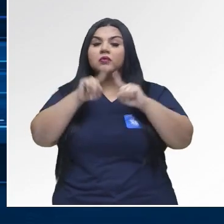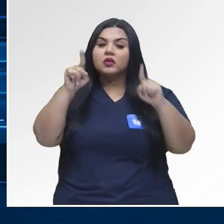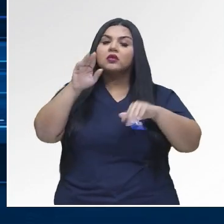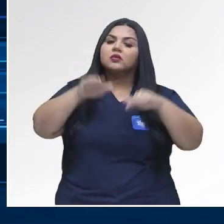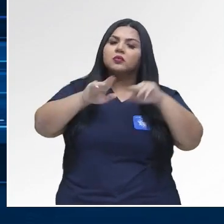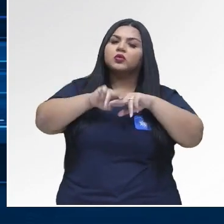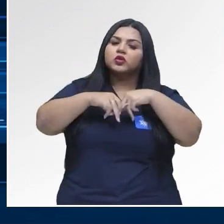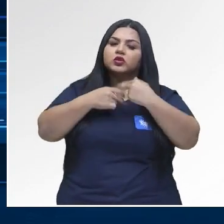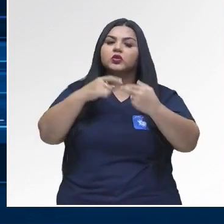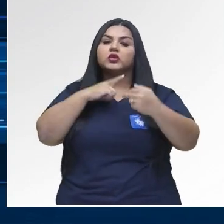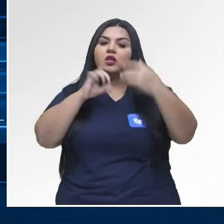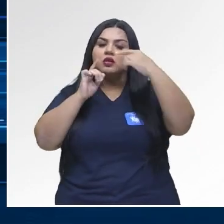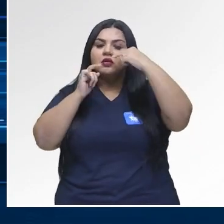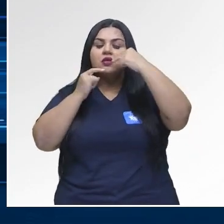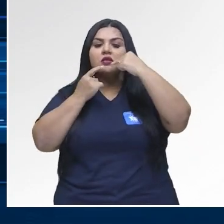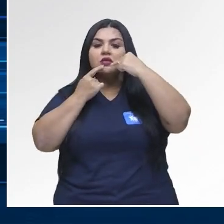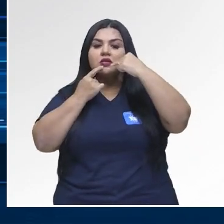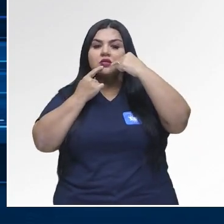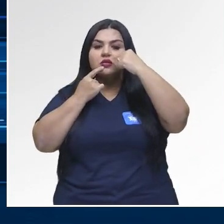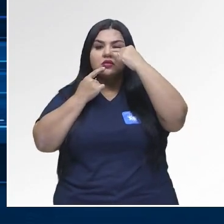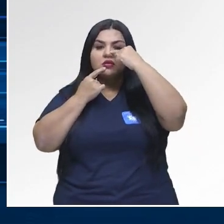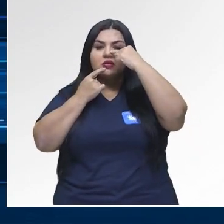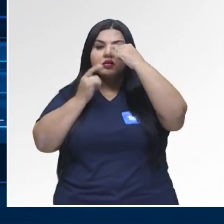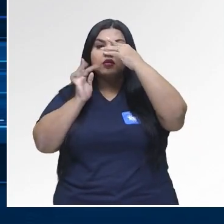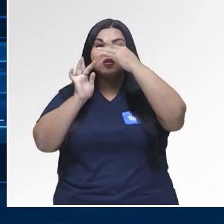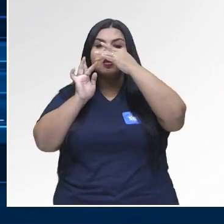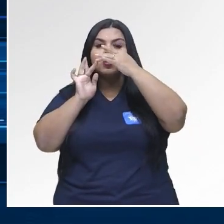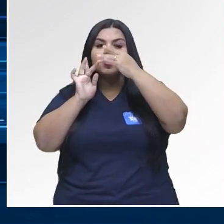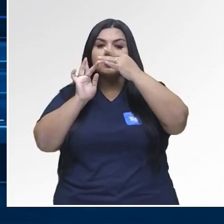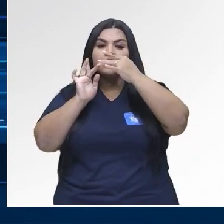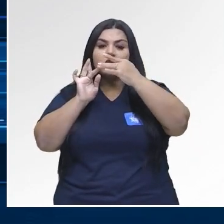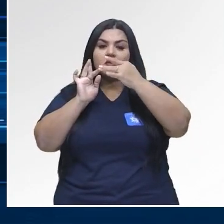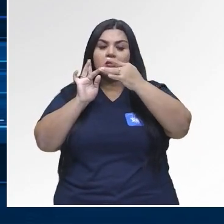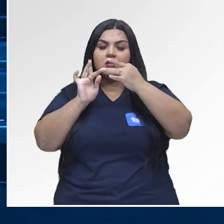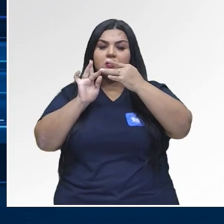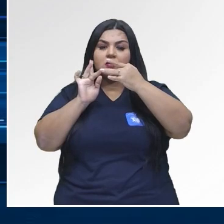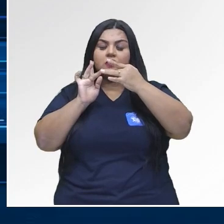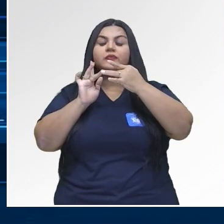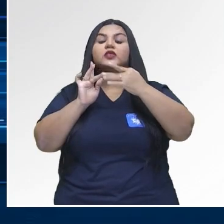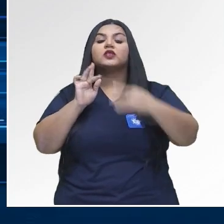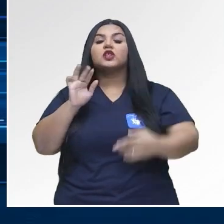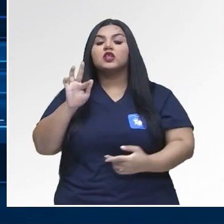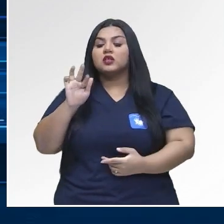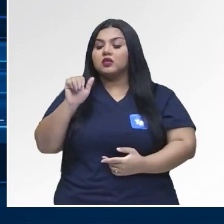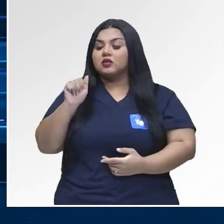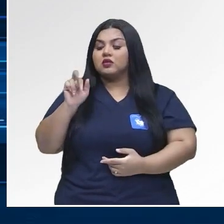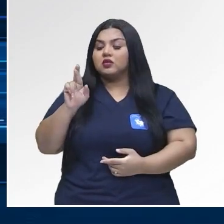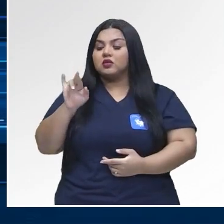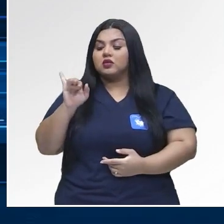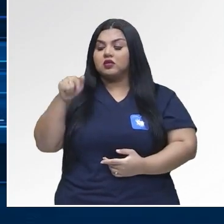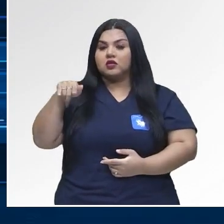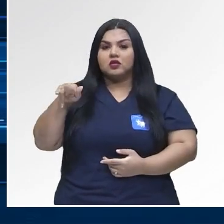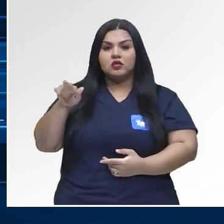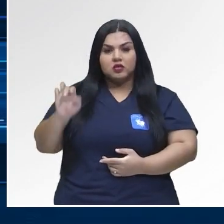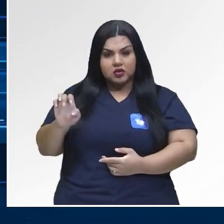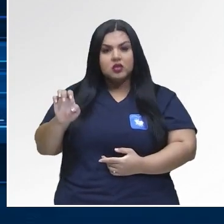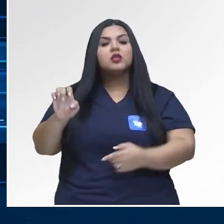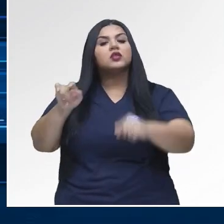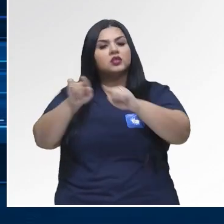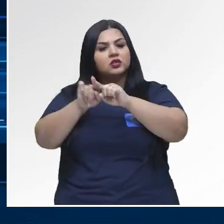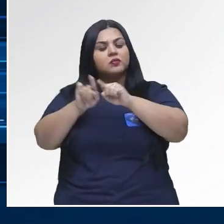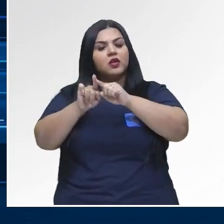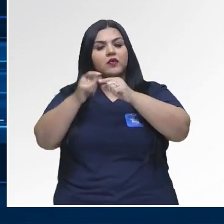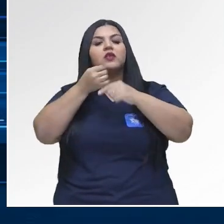a gente tem o contato aqui na boca, olha só. Temos aqui o contato com a faringe também, e esse ar também vai ser enviado para os pulmões,